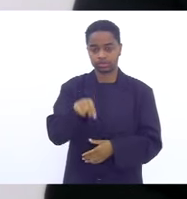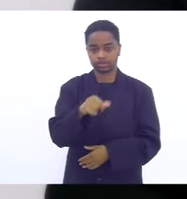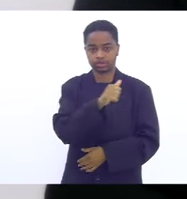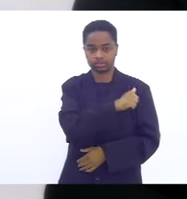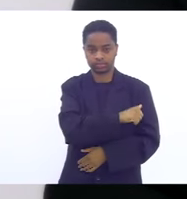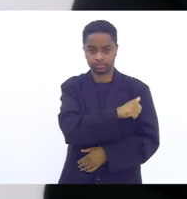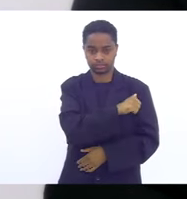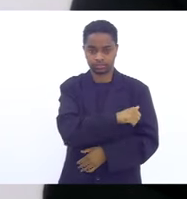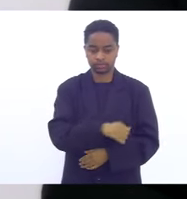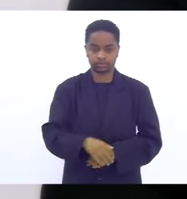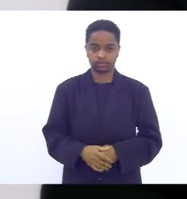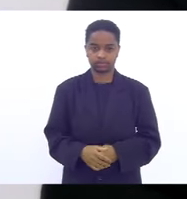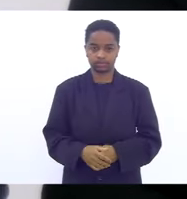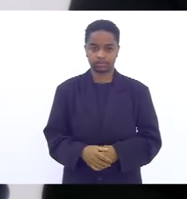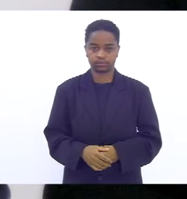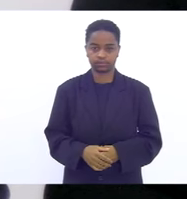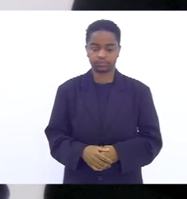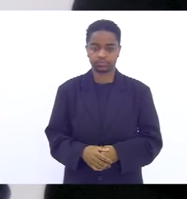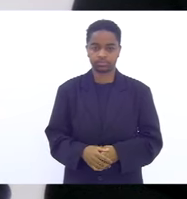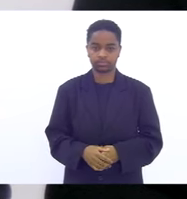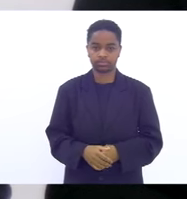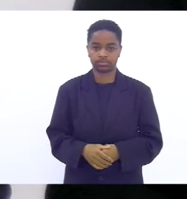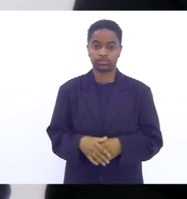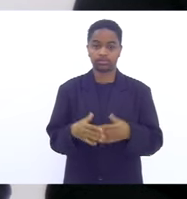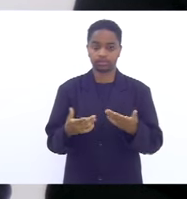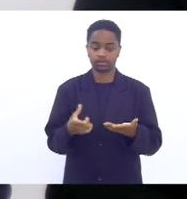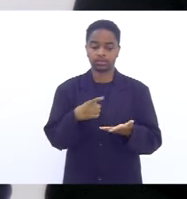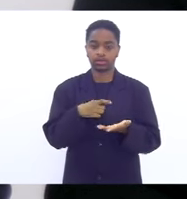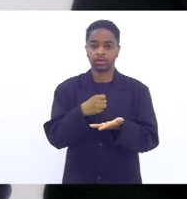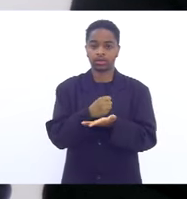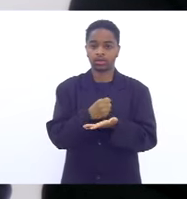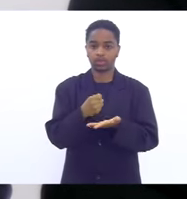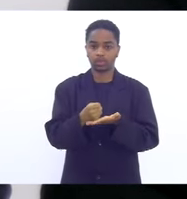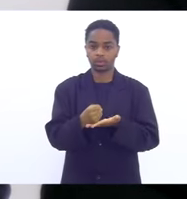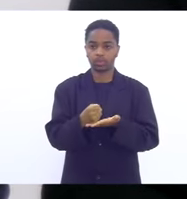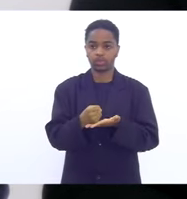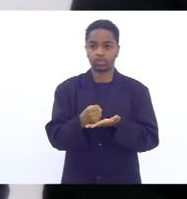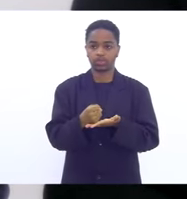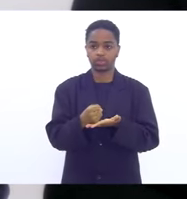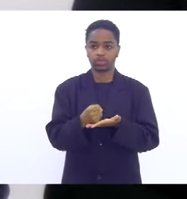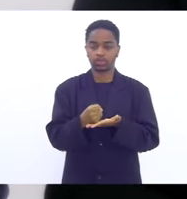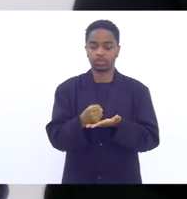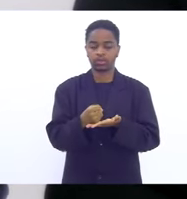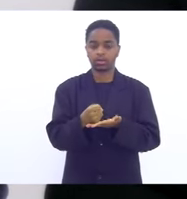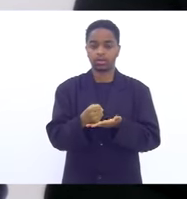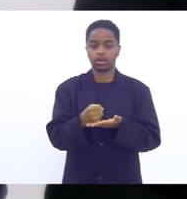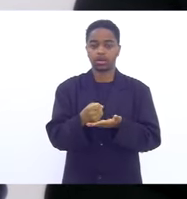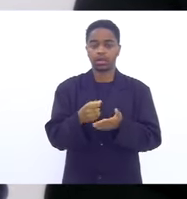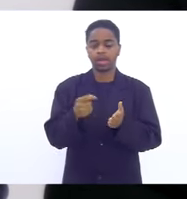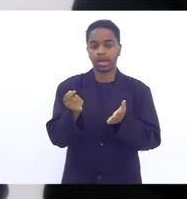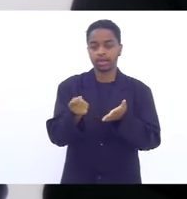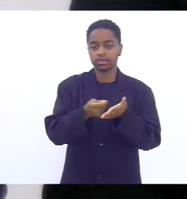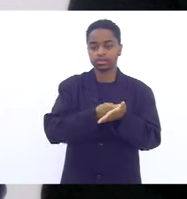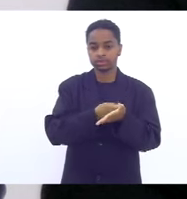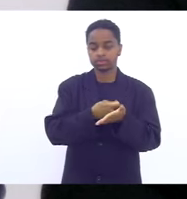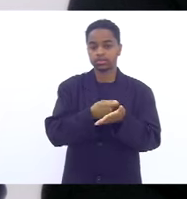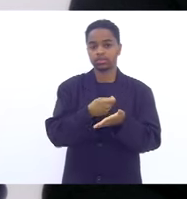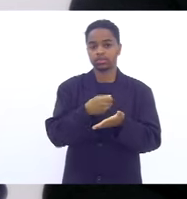Janeiro, regulamentado pelo contrato de concessão número 005 de 96, assinado em